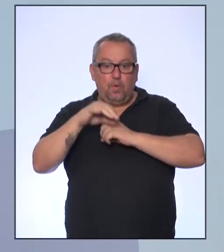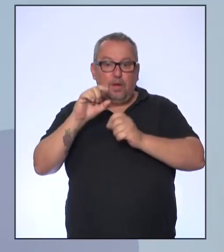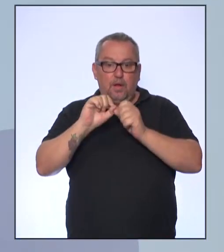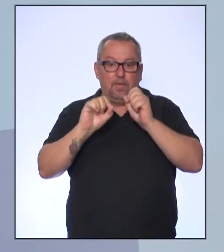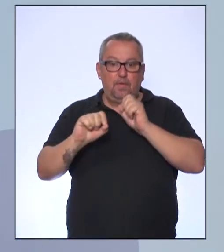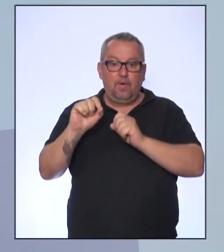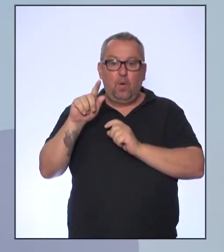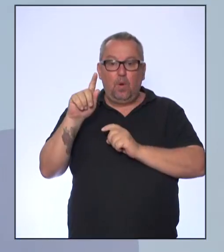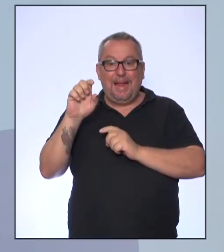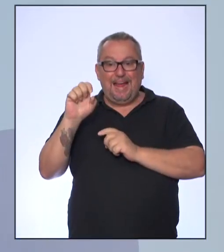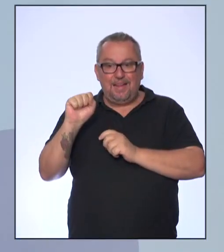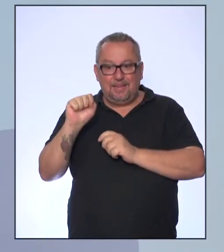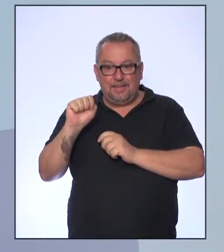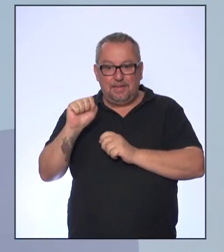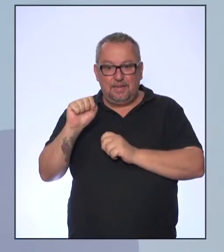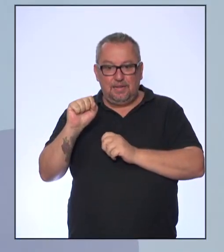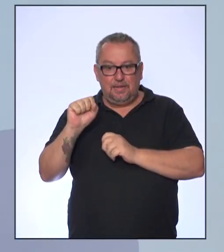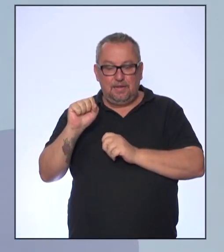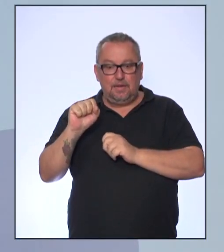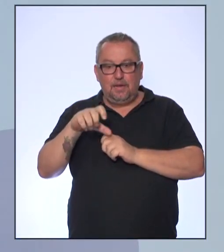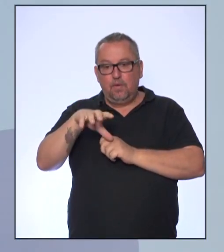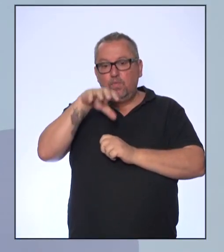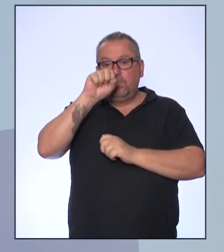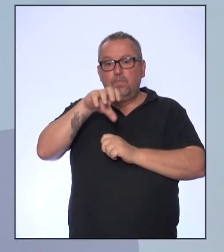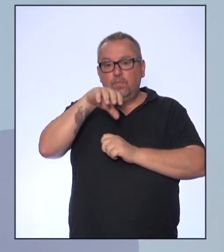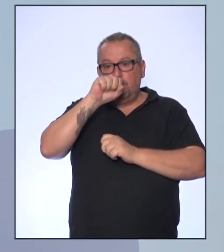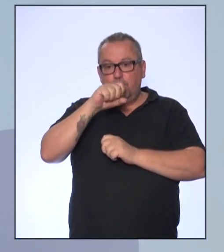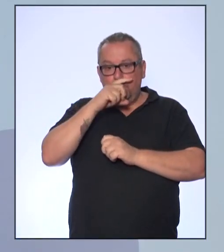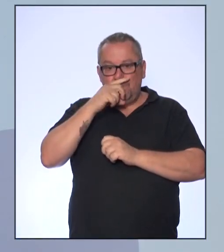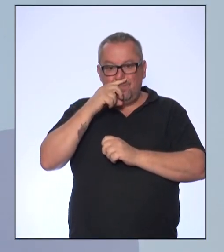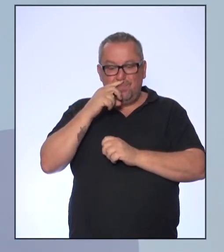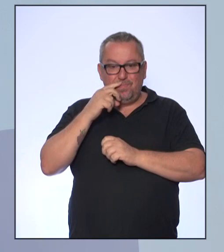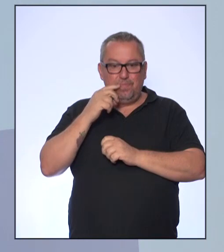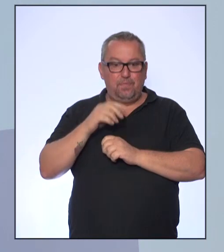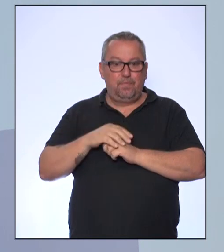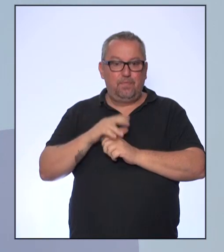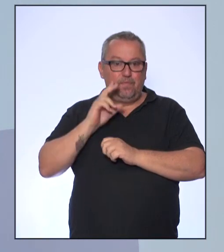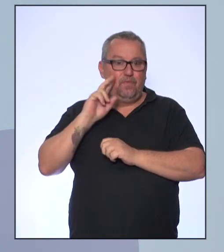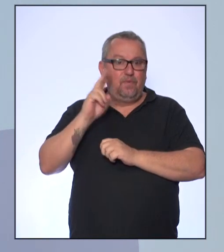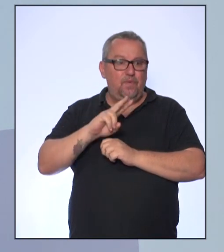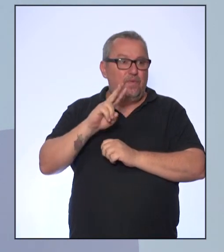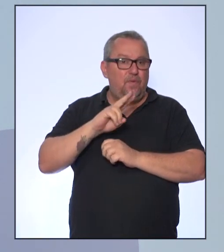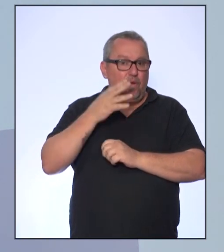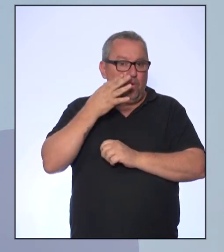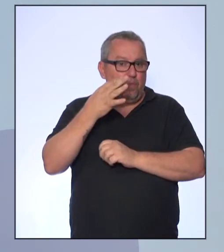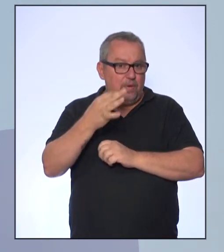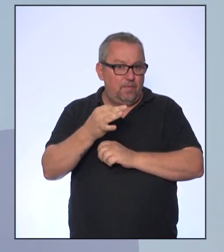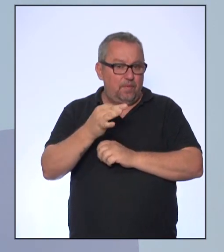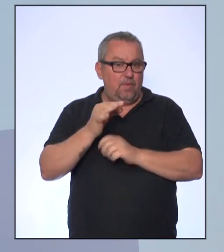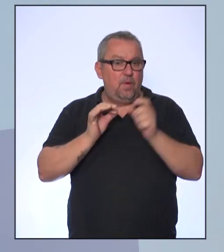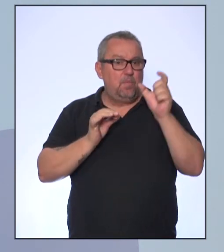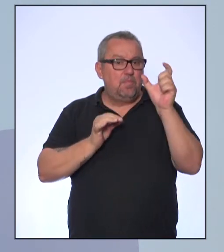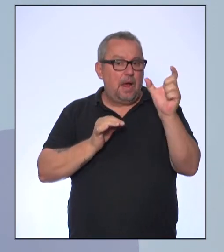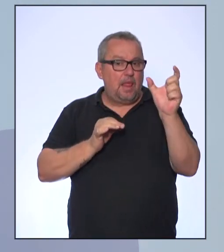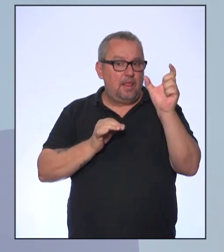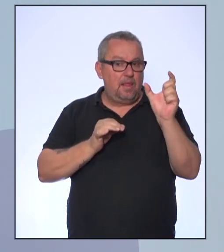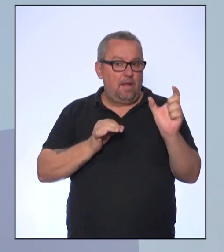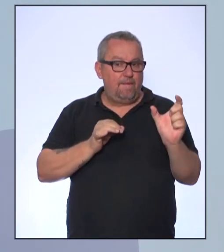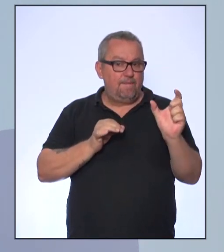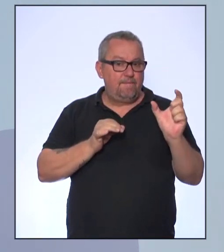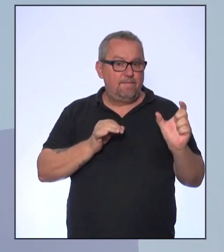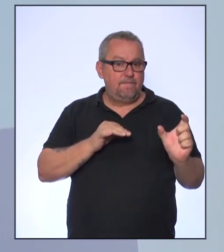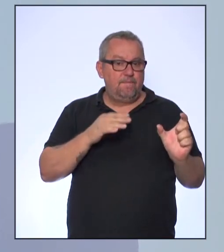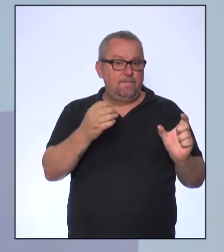gás oxigênio, esse da respiração. Só que parou por aí, ó, observando palavras que levam a gente a